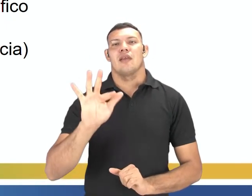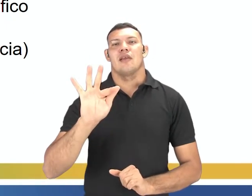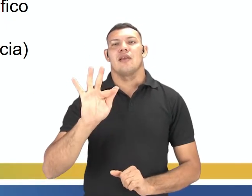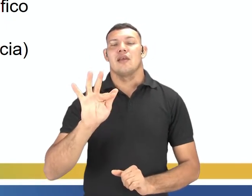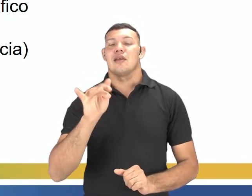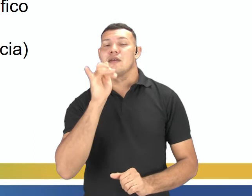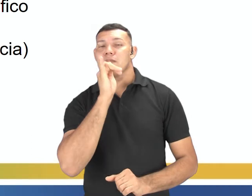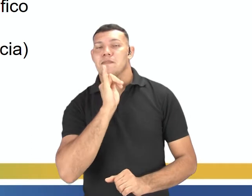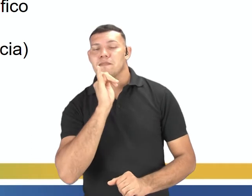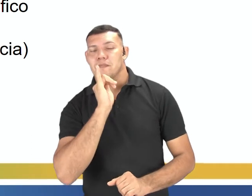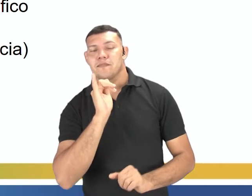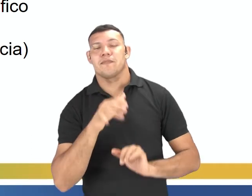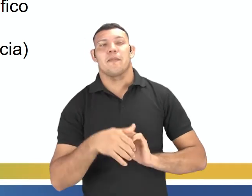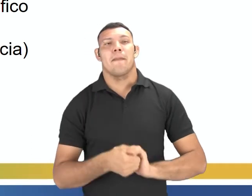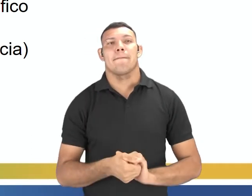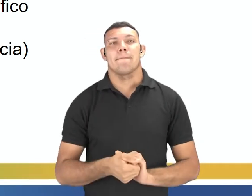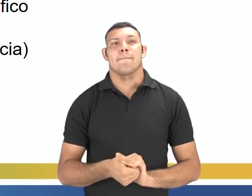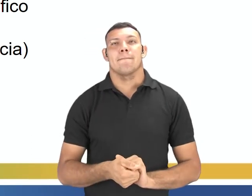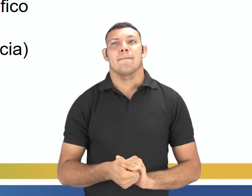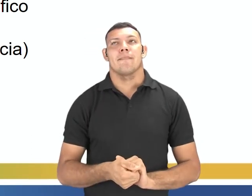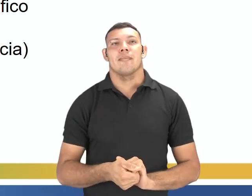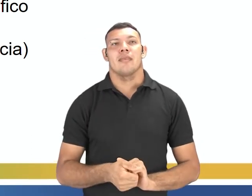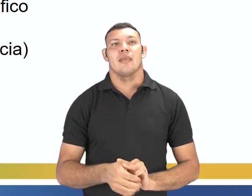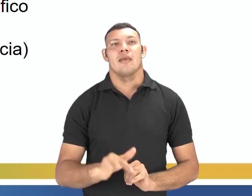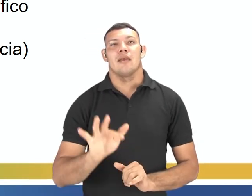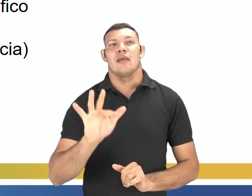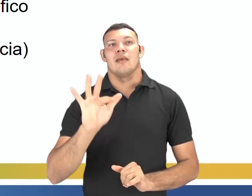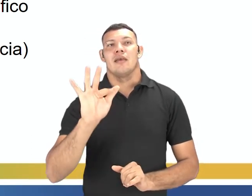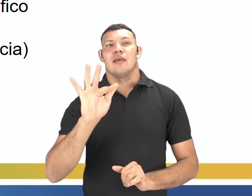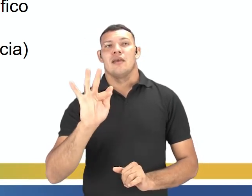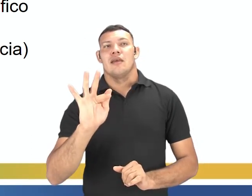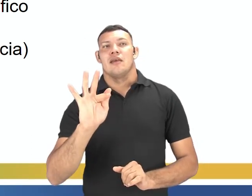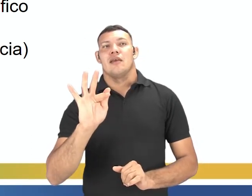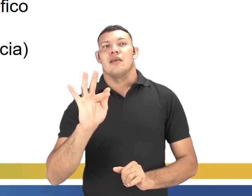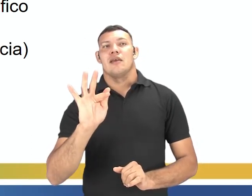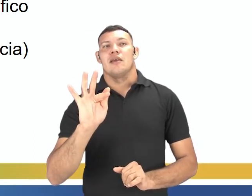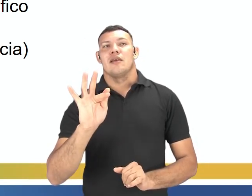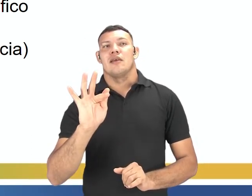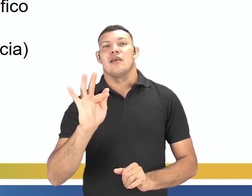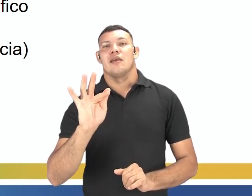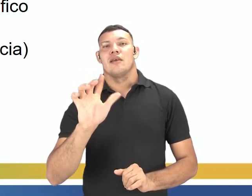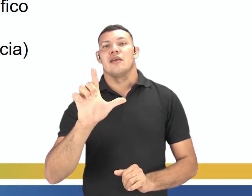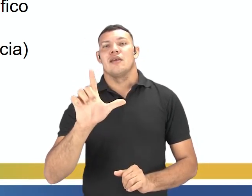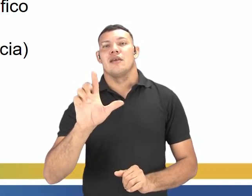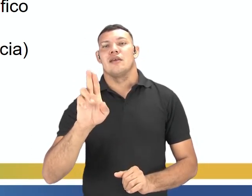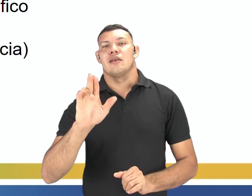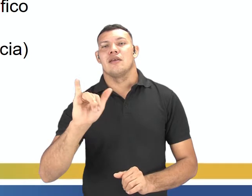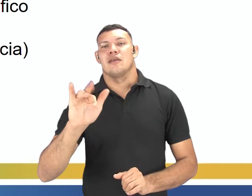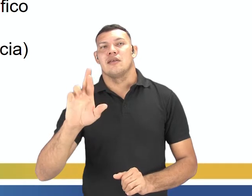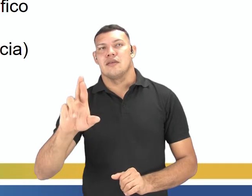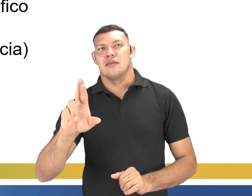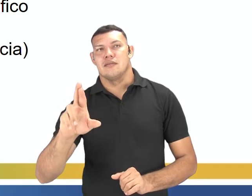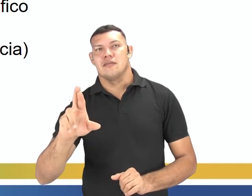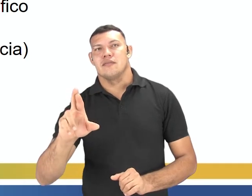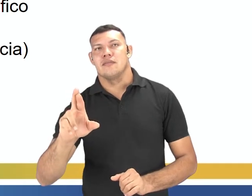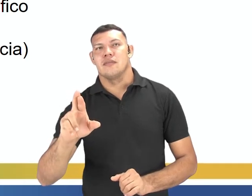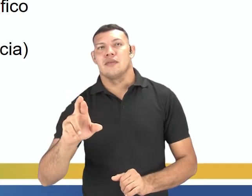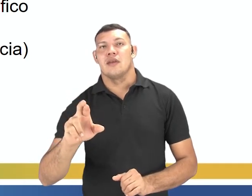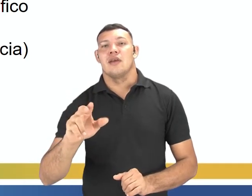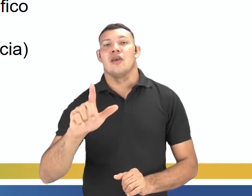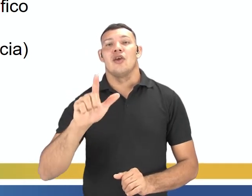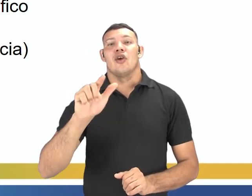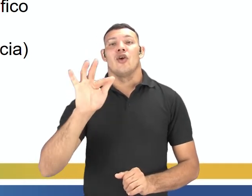Mais alguns exemplos. Então, vamos dar uma corridinha aqui. Fluir e